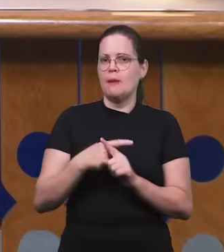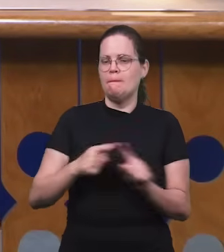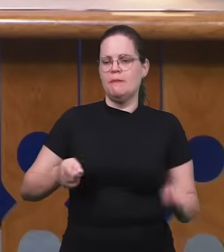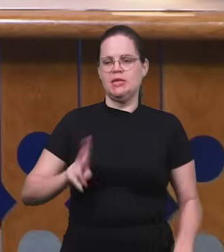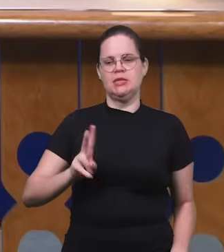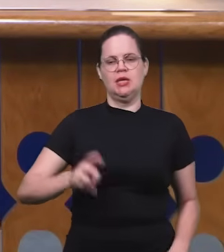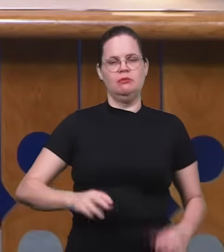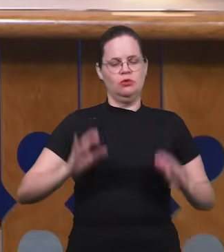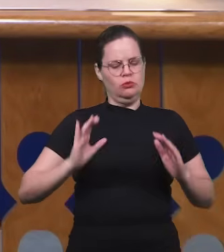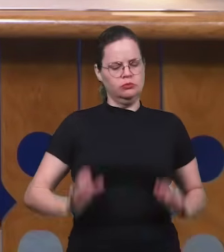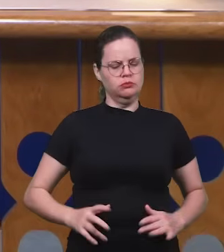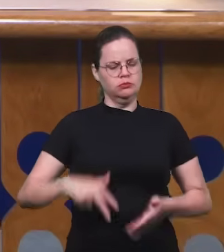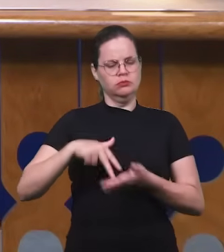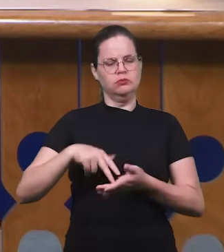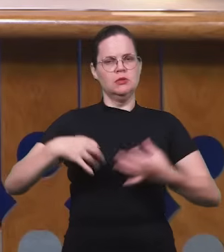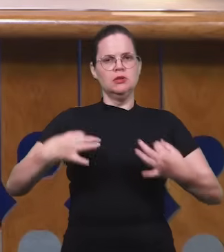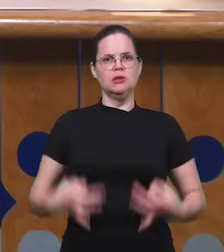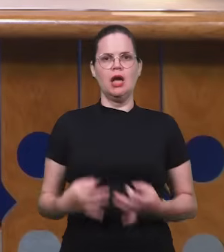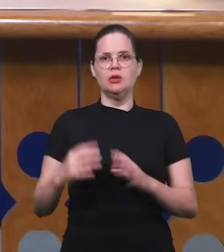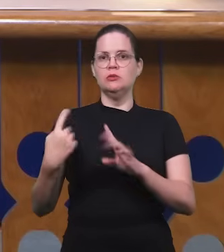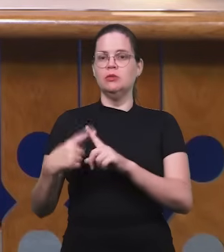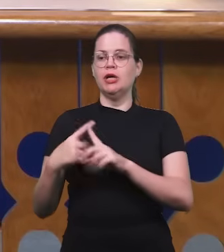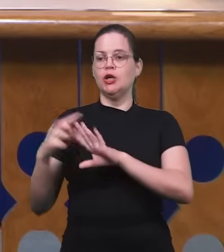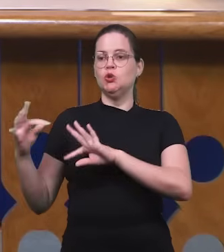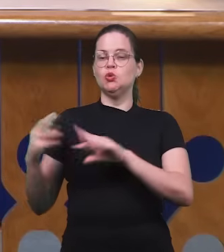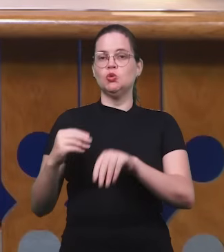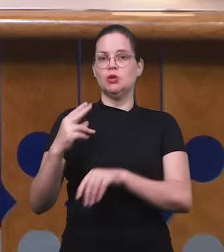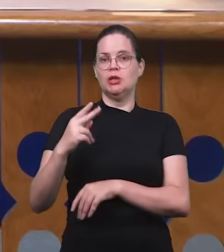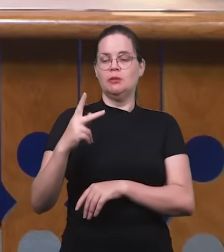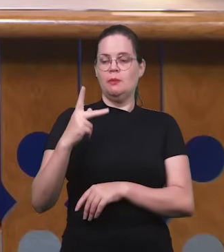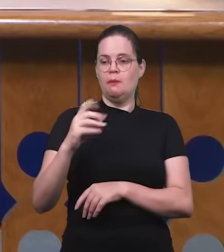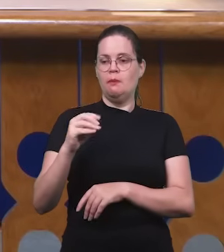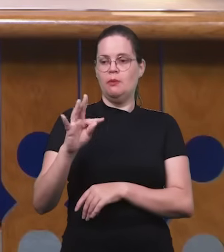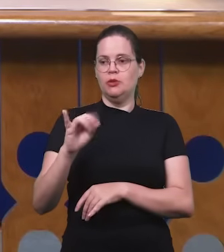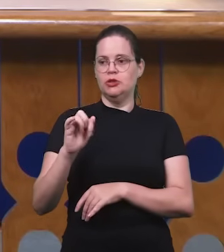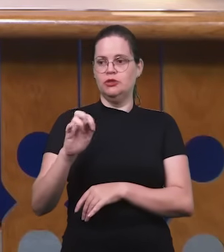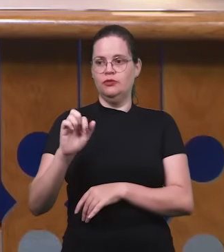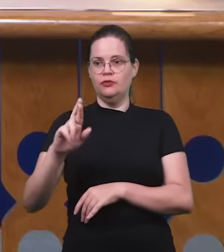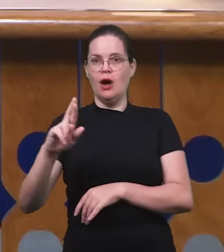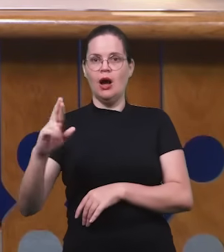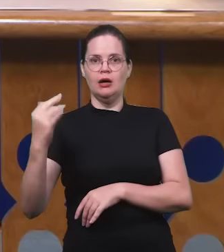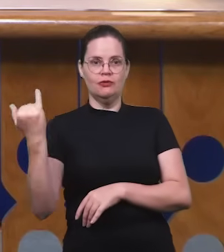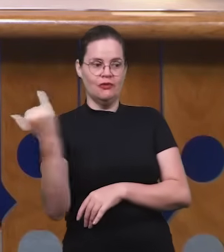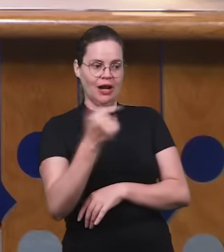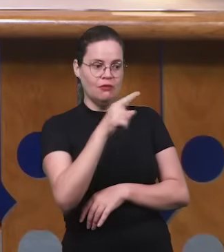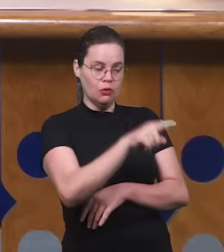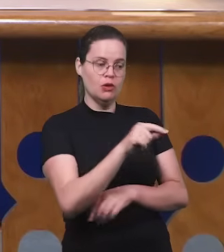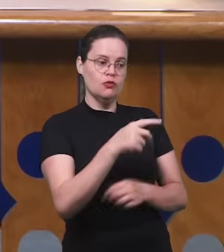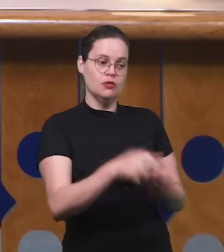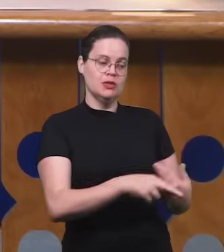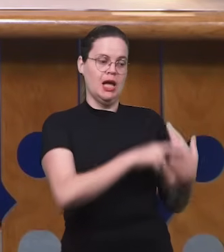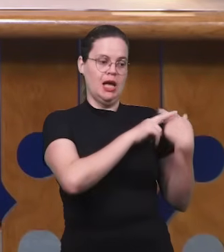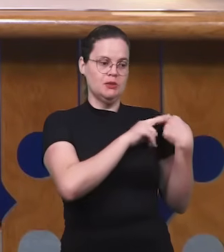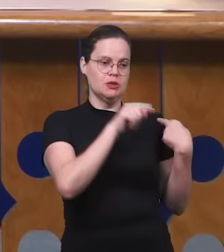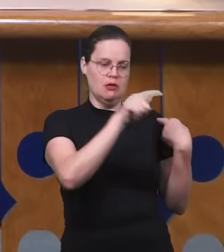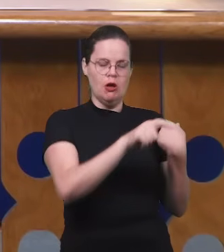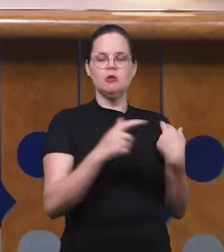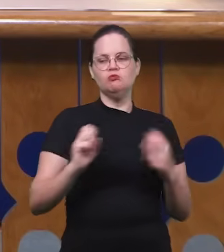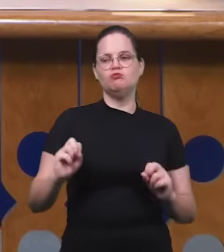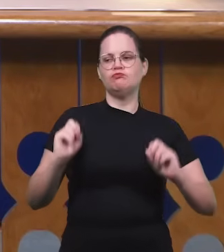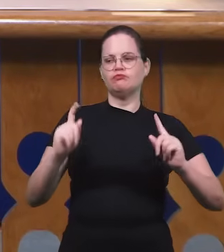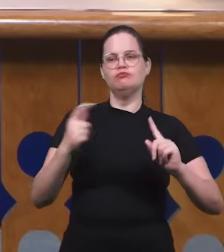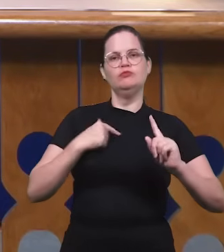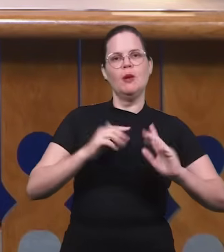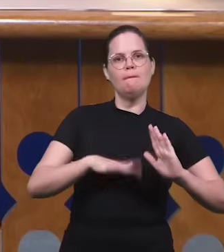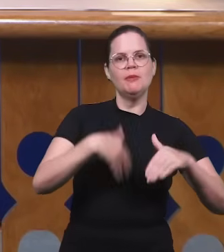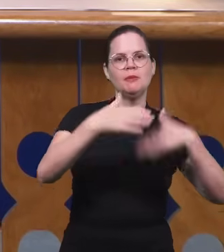digna. Tudo que era colocado na mão dele, a palavra de Deus diz que prosperava, porque a bênção do Senhor, a